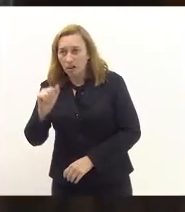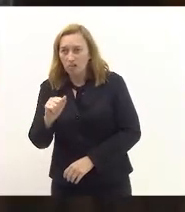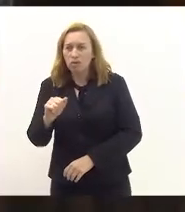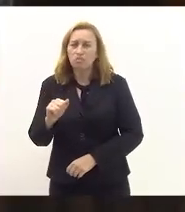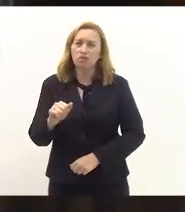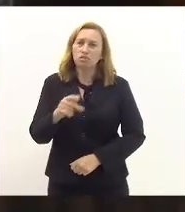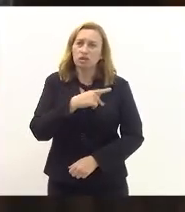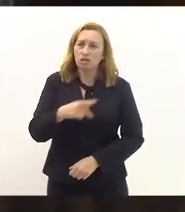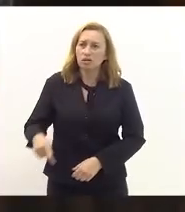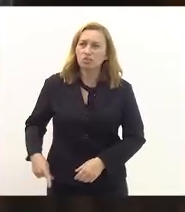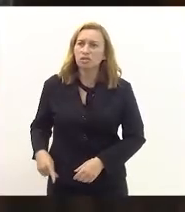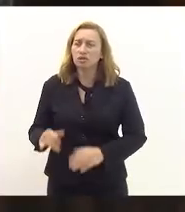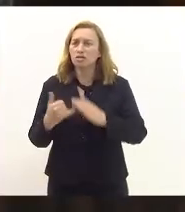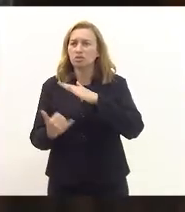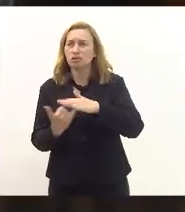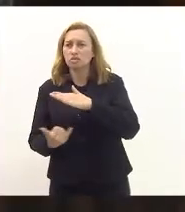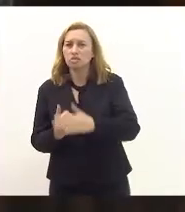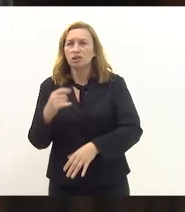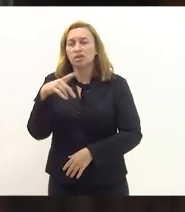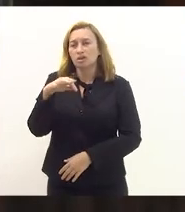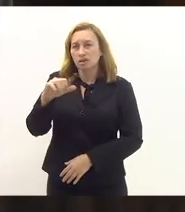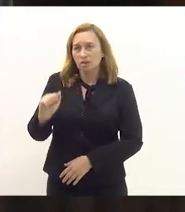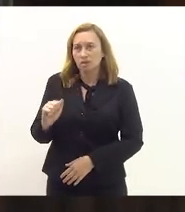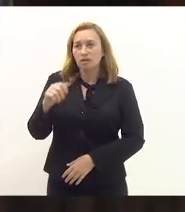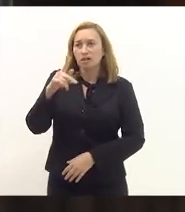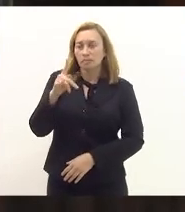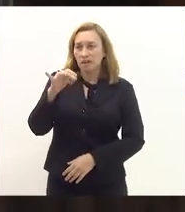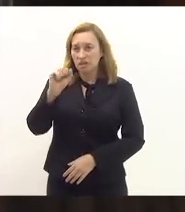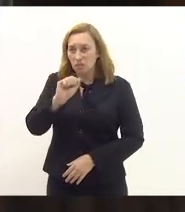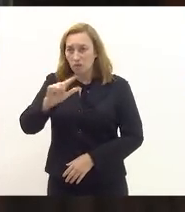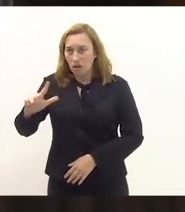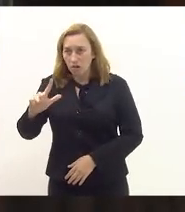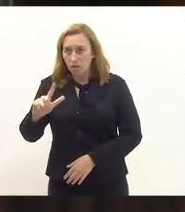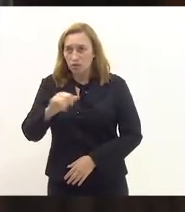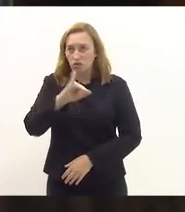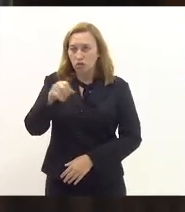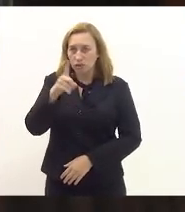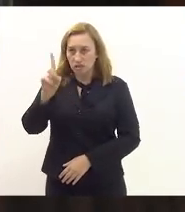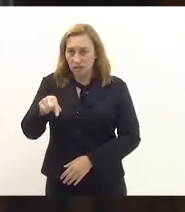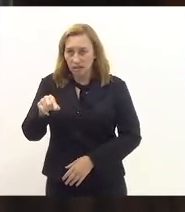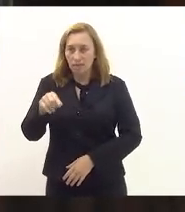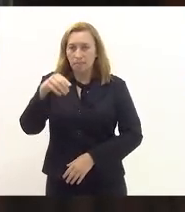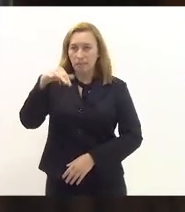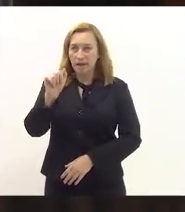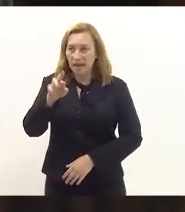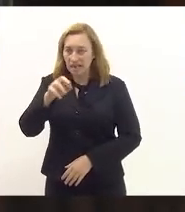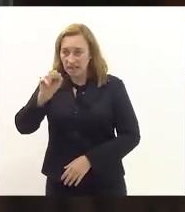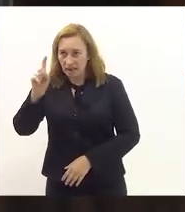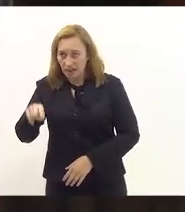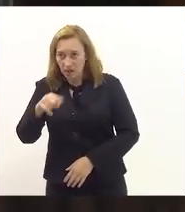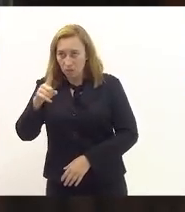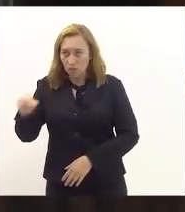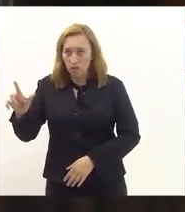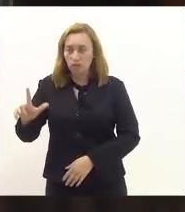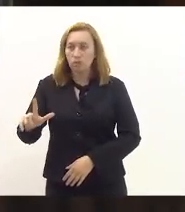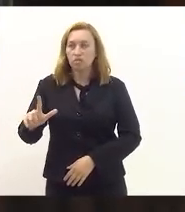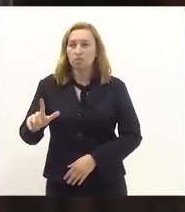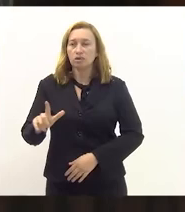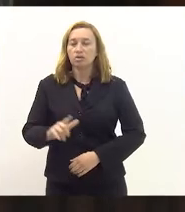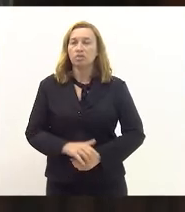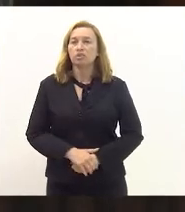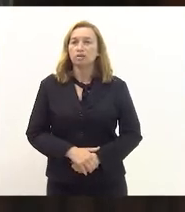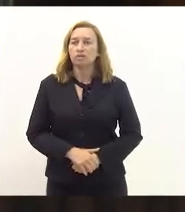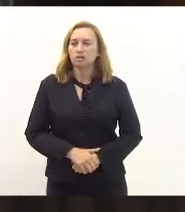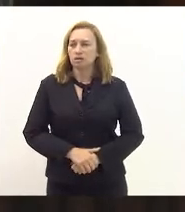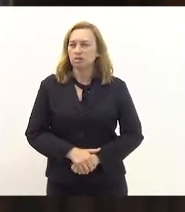presidente do Instituto Nelson Mandela, e de Pascoal José Macariello, da Associação Cultural José